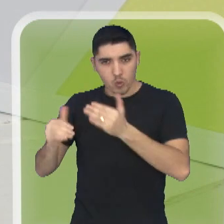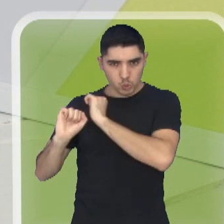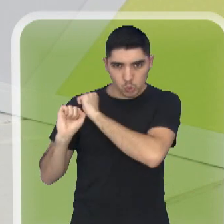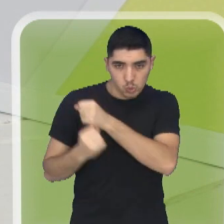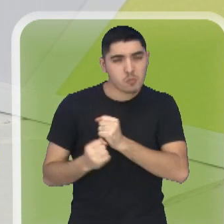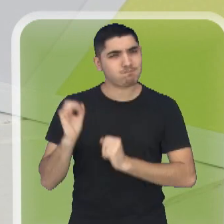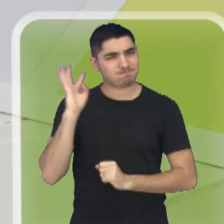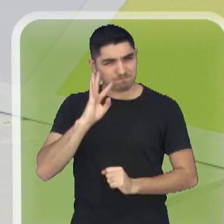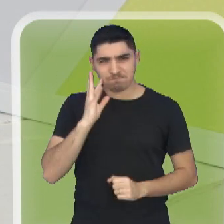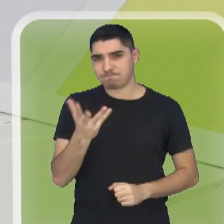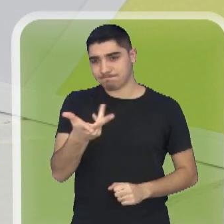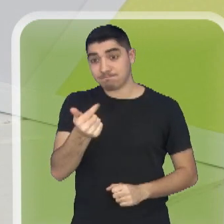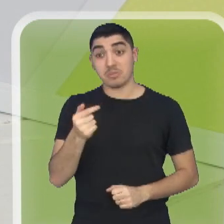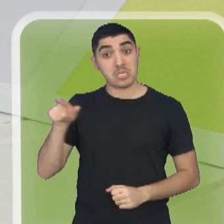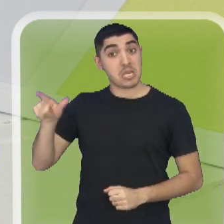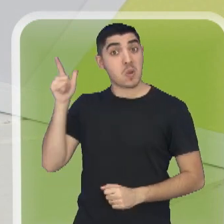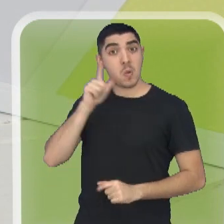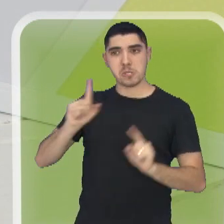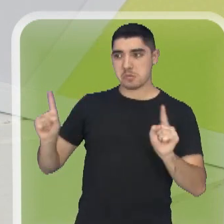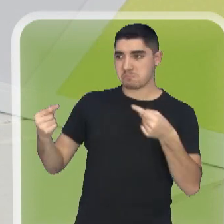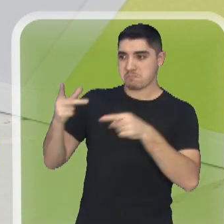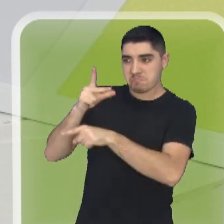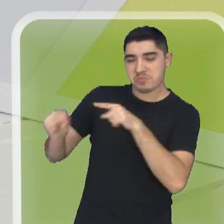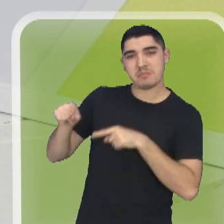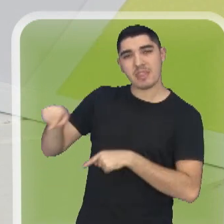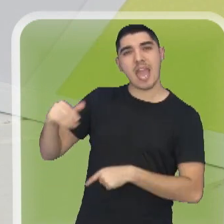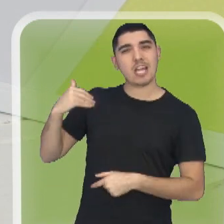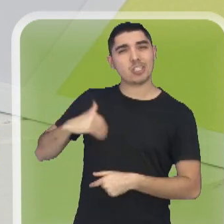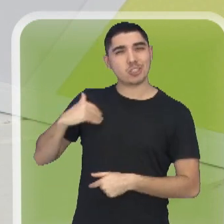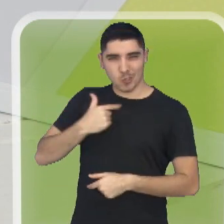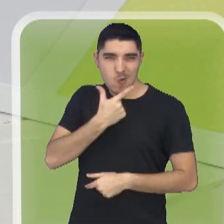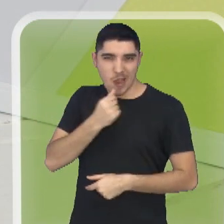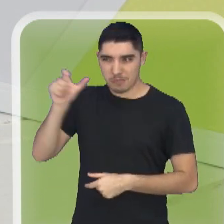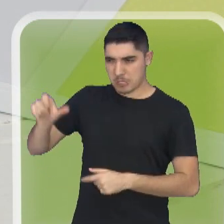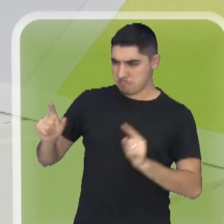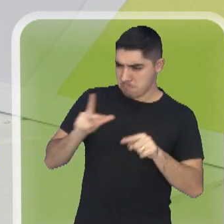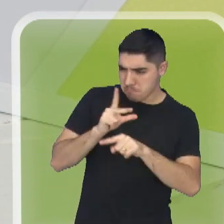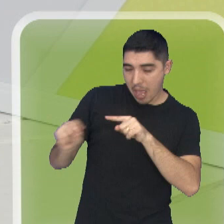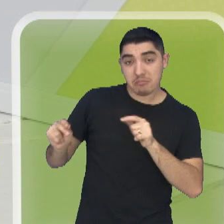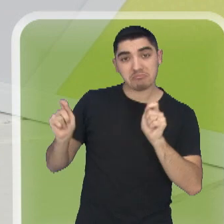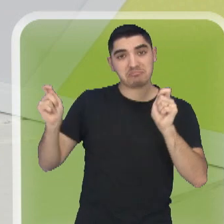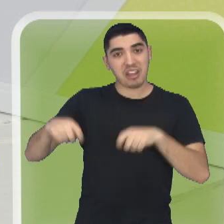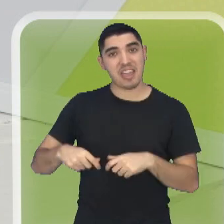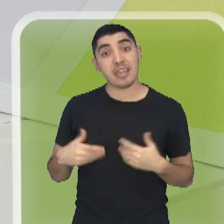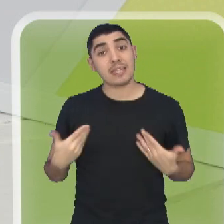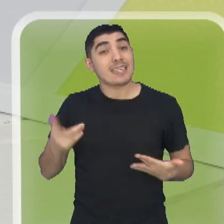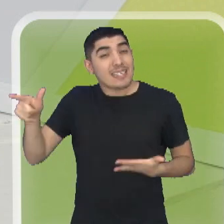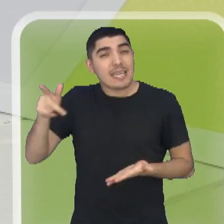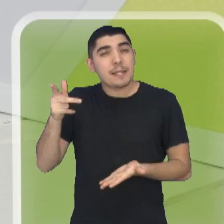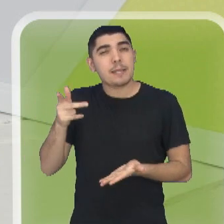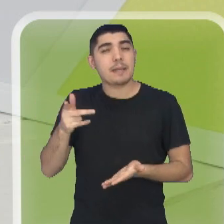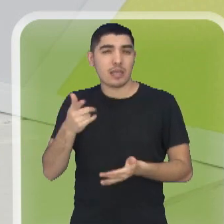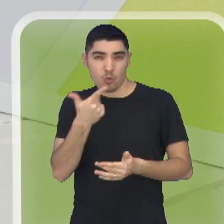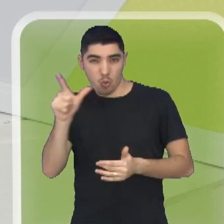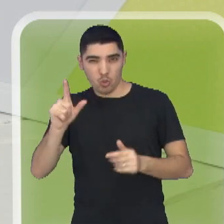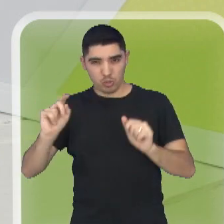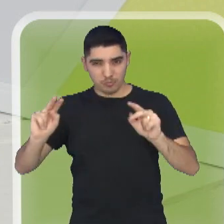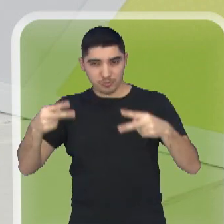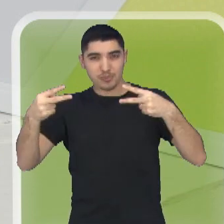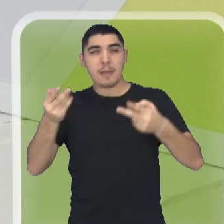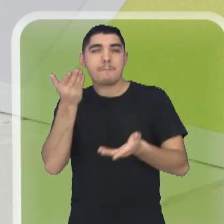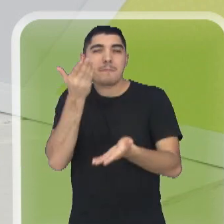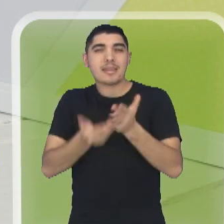segundos, prendeu ali o argentino no solo e conquistou a medalha de bronze. E ele perdeu por penalidade na semifinal para o